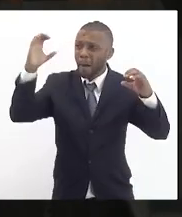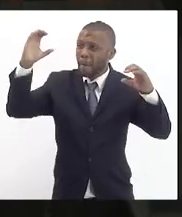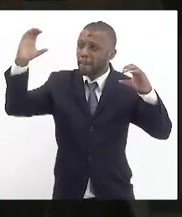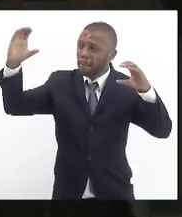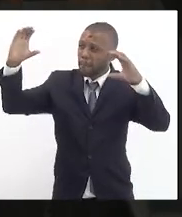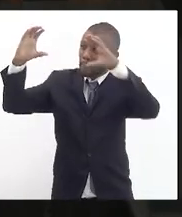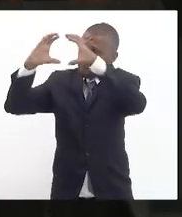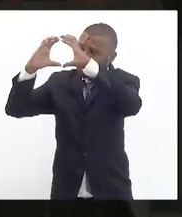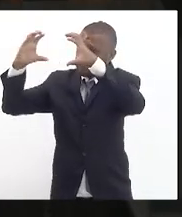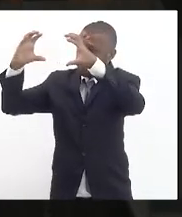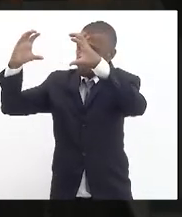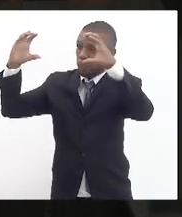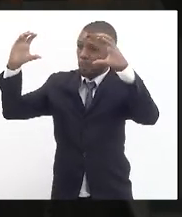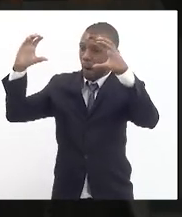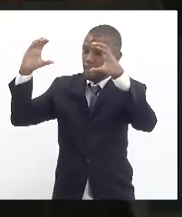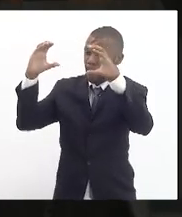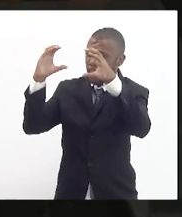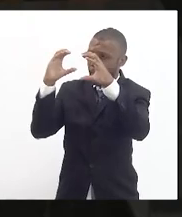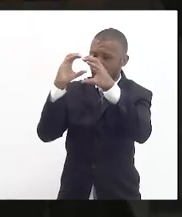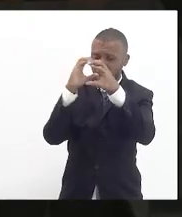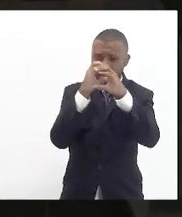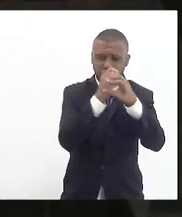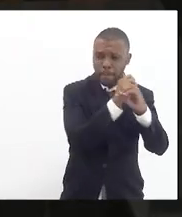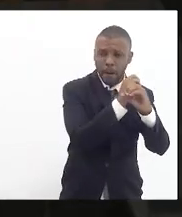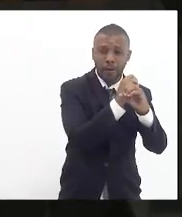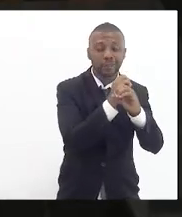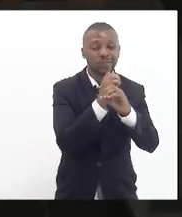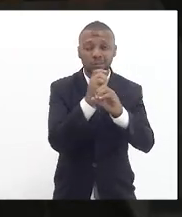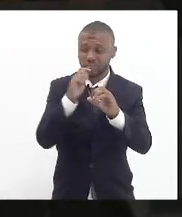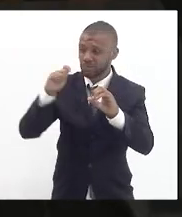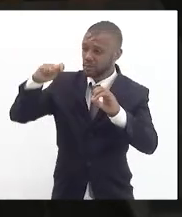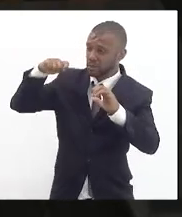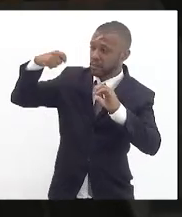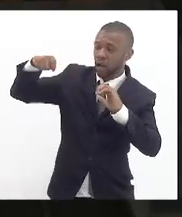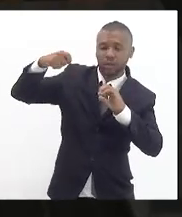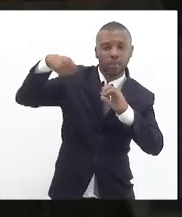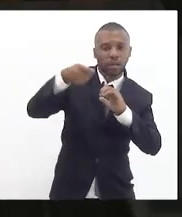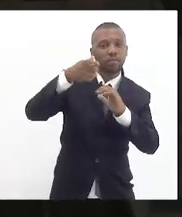da mitologia greco-romana seguramente